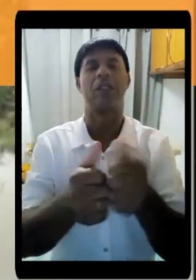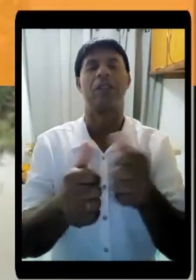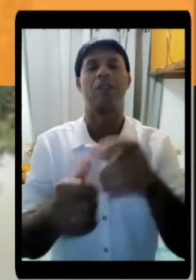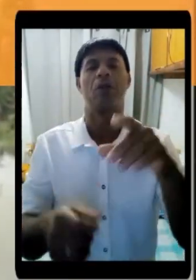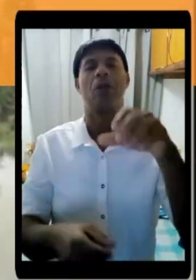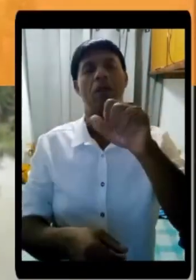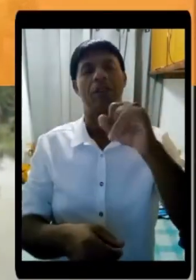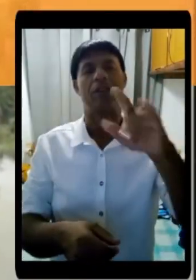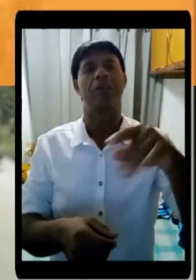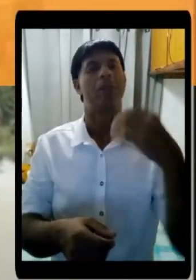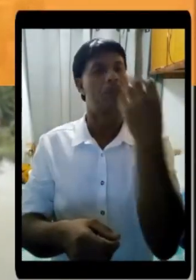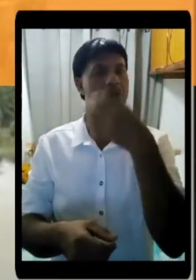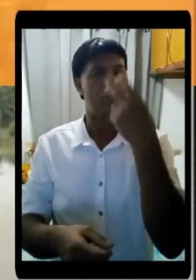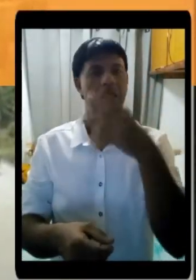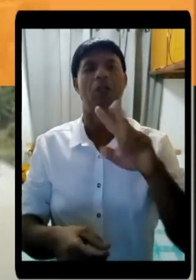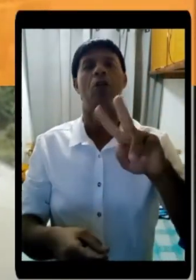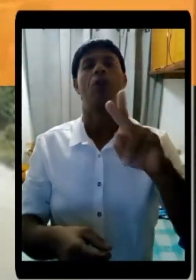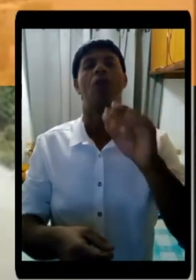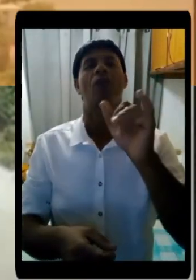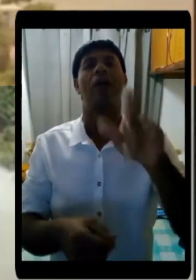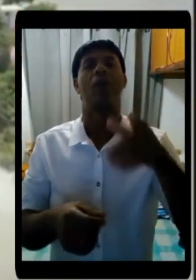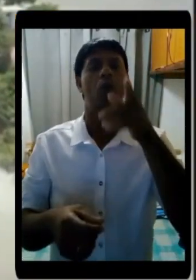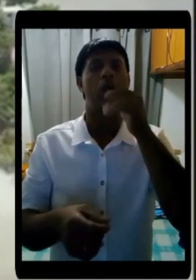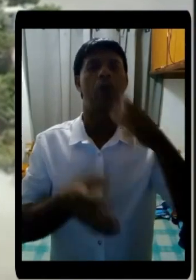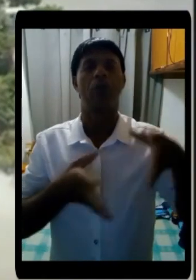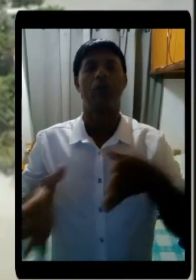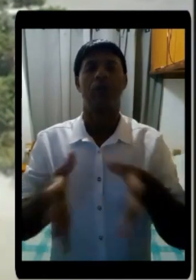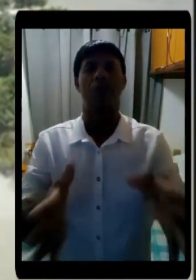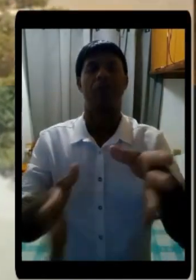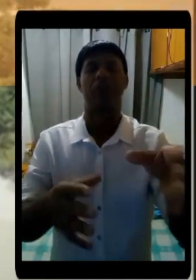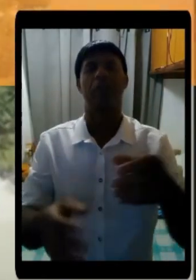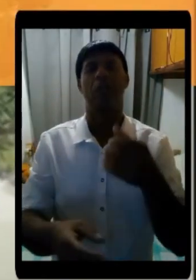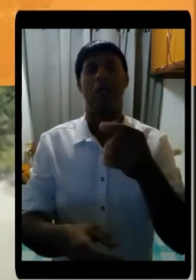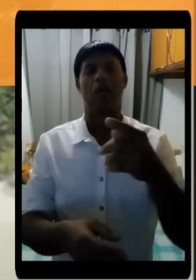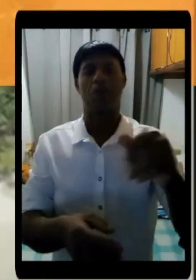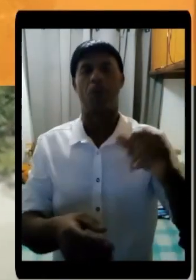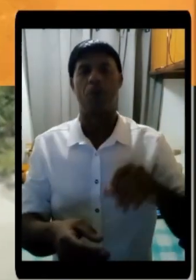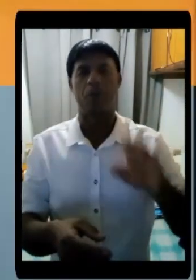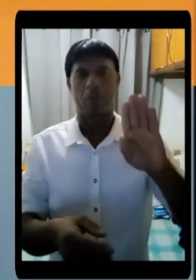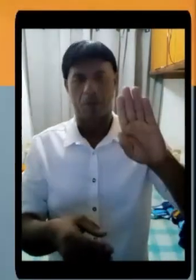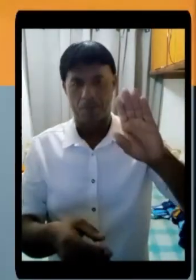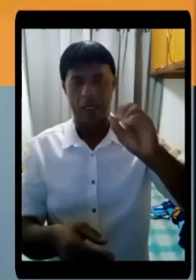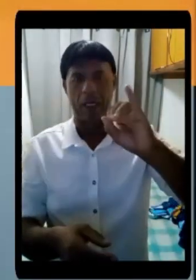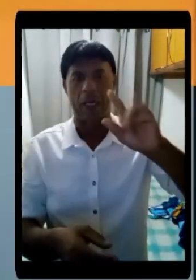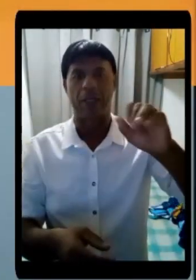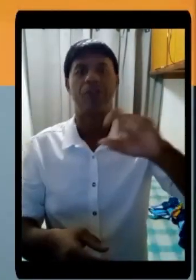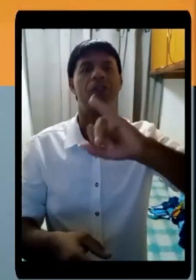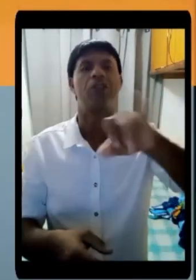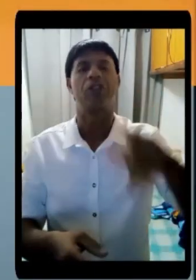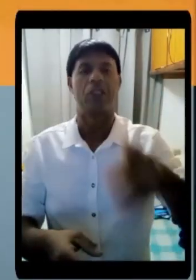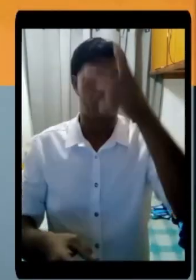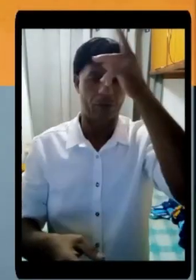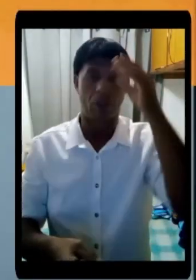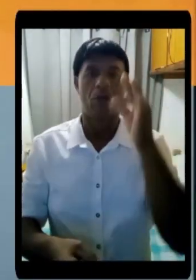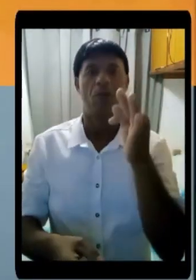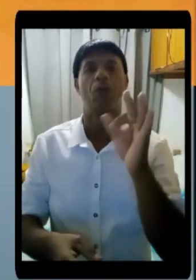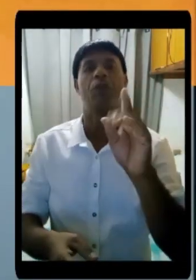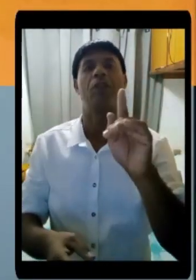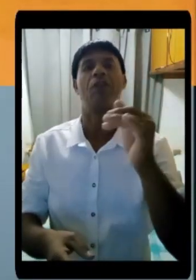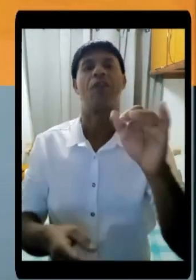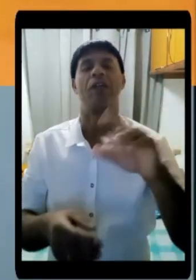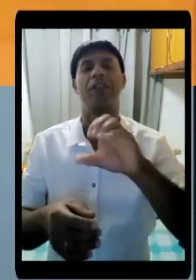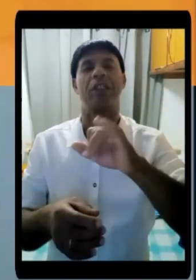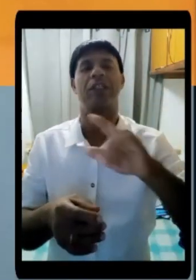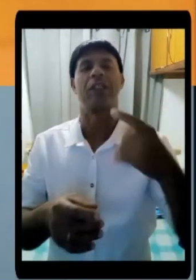uma síntese musical do Vale do Rio São Francisco. Apoio, Balaio de Gente, Fundifran, Secretaria